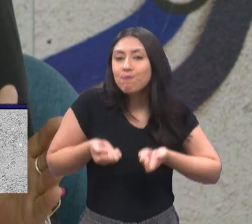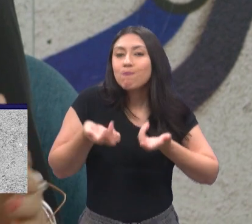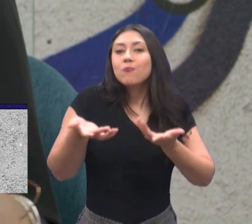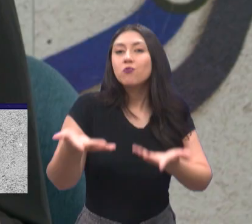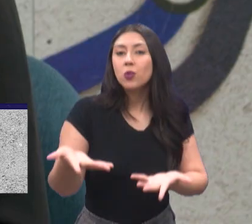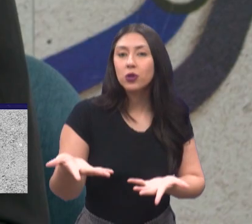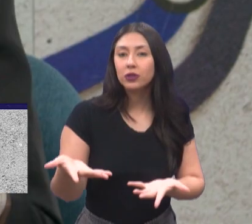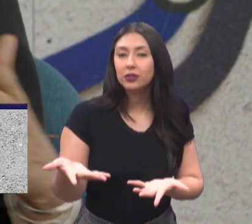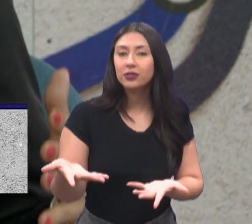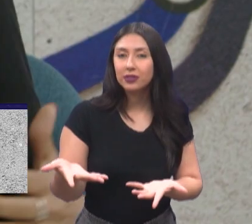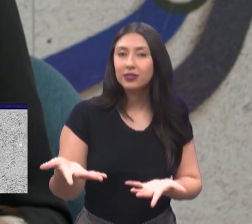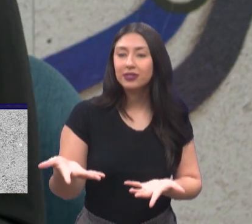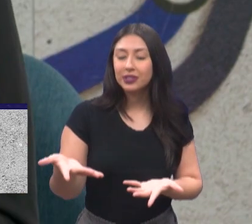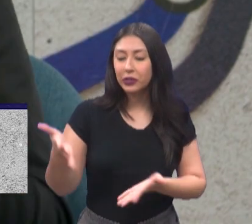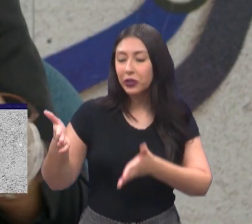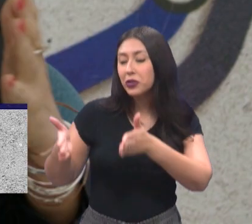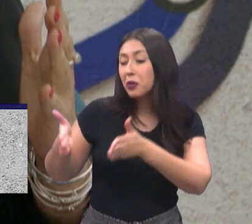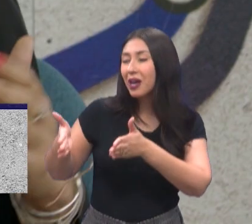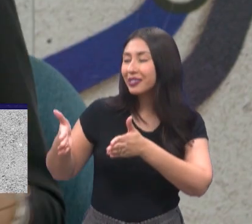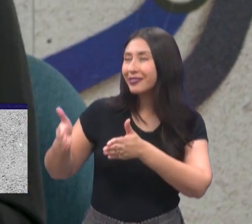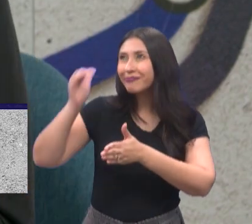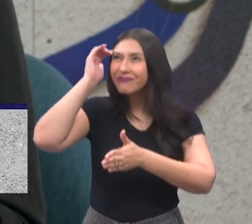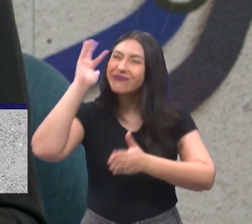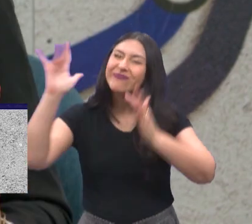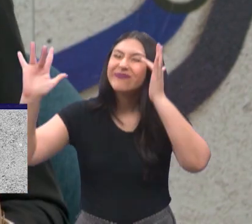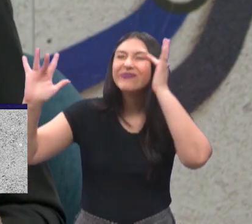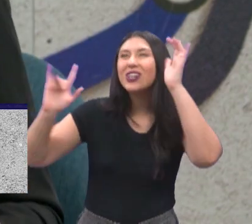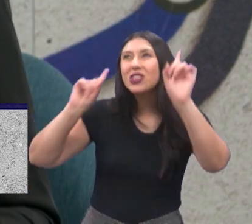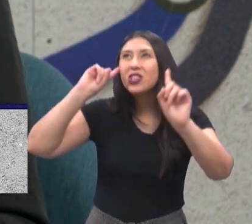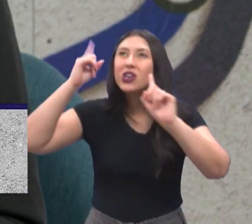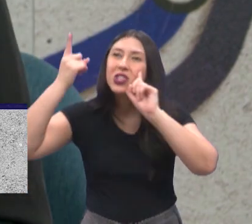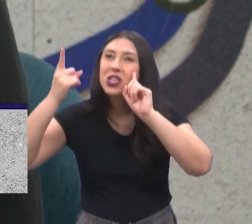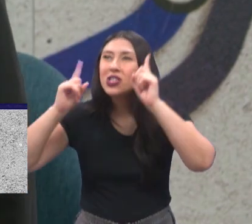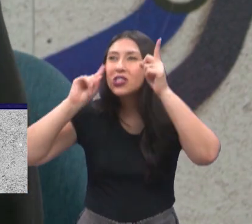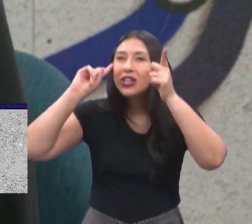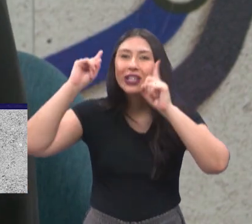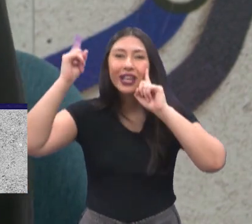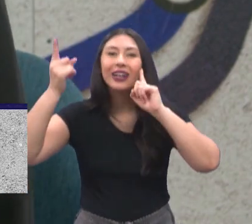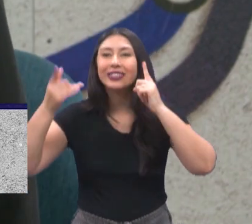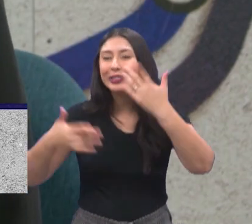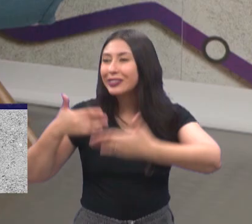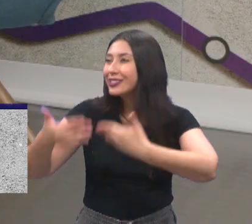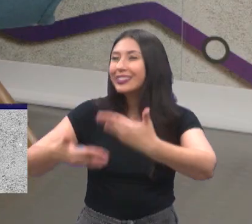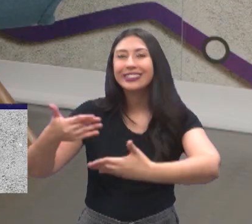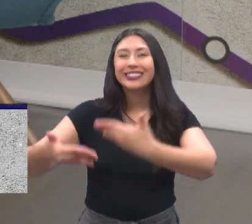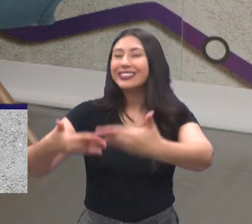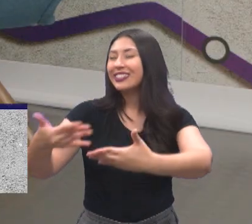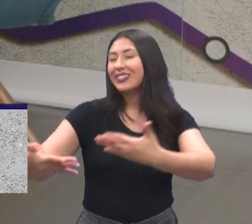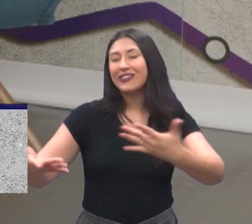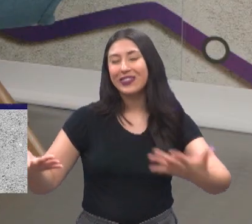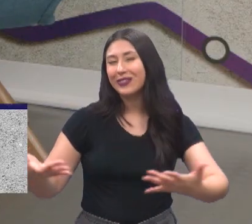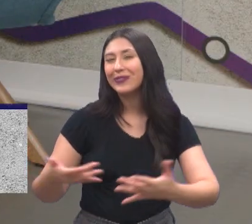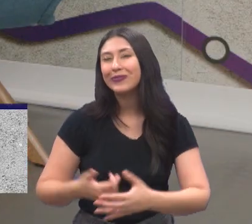É aquele tempo que você se perde, você fica ali a sua vida inteira e esquece do mundo,